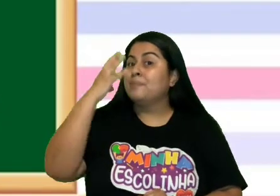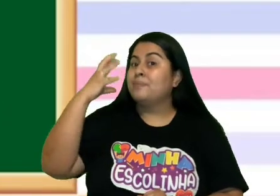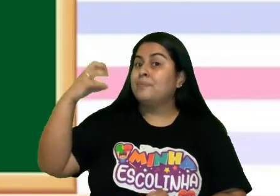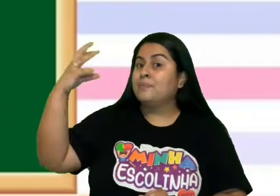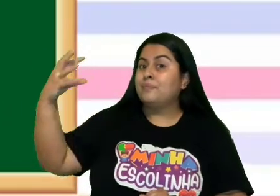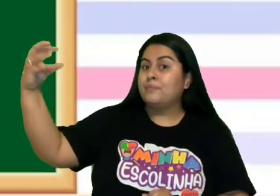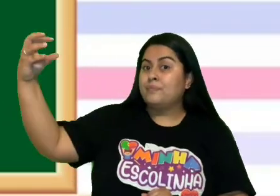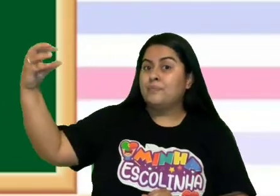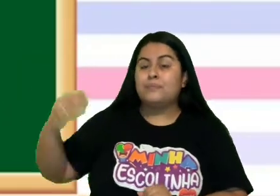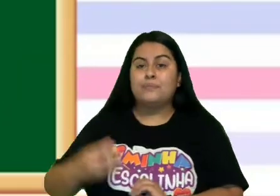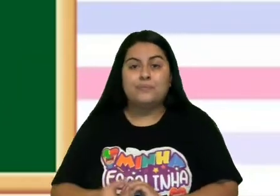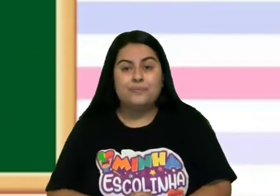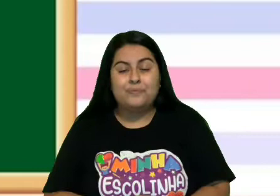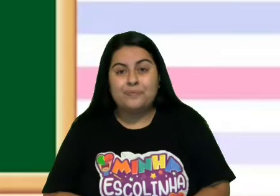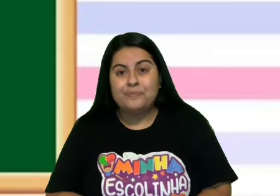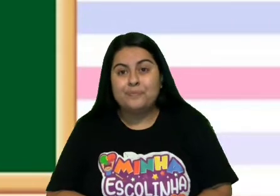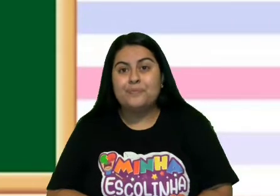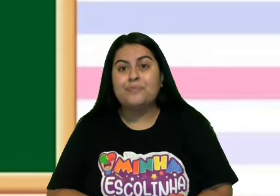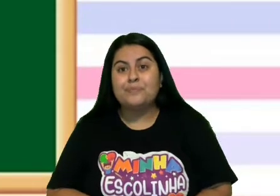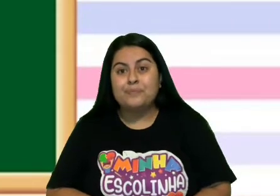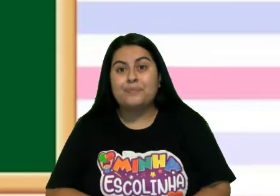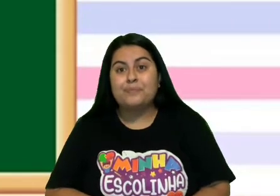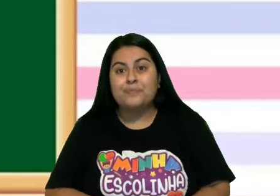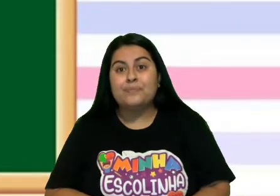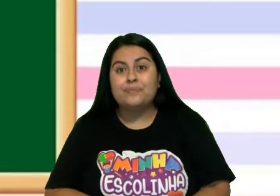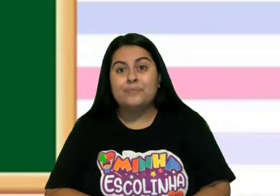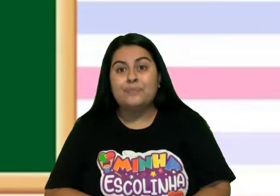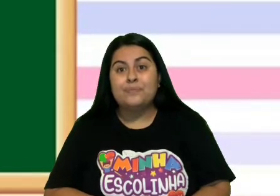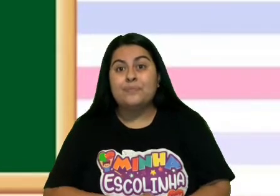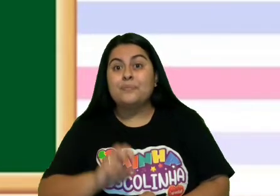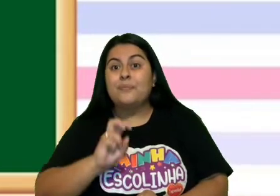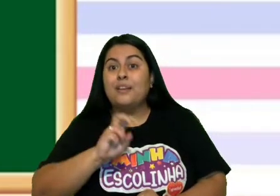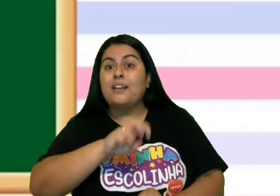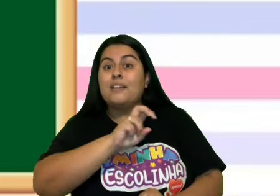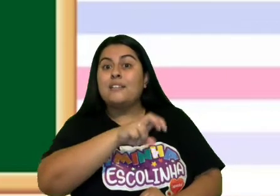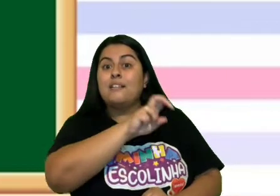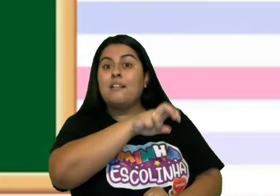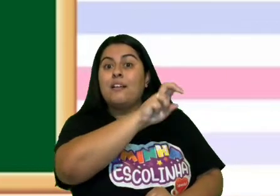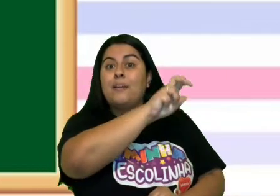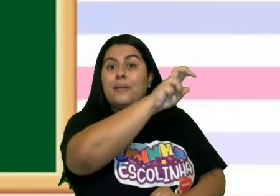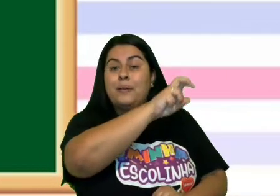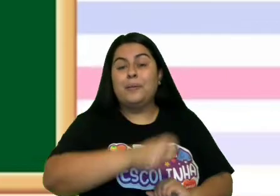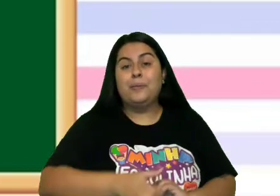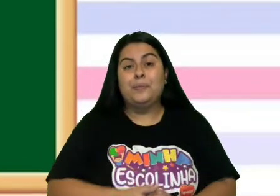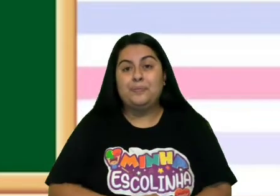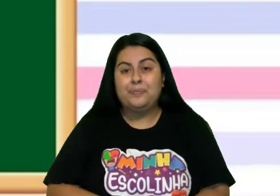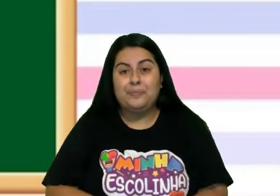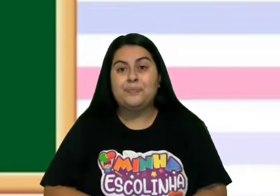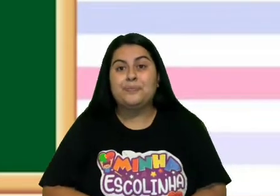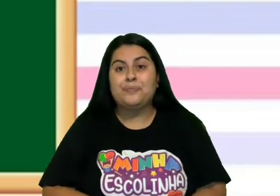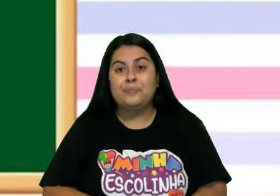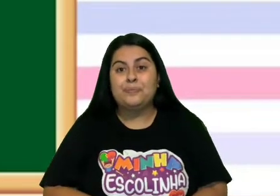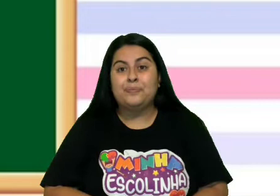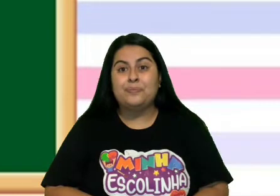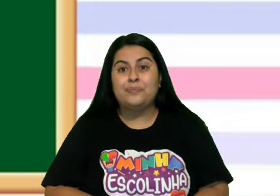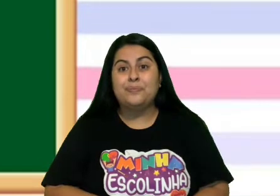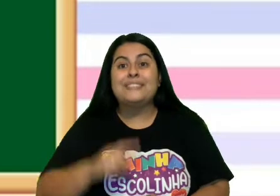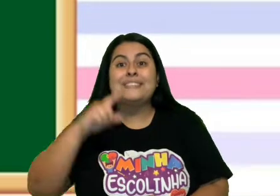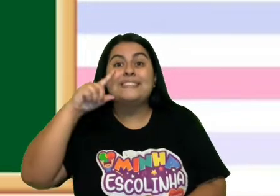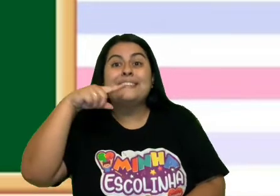elefante E de escada E de